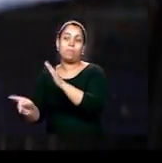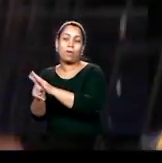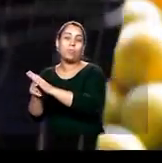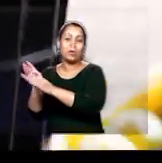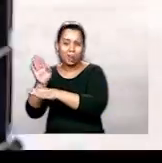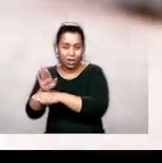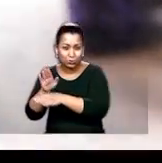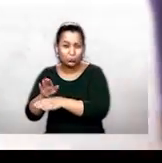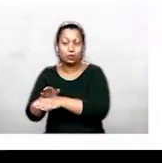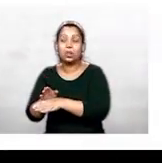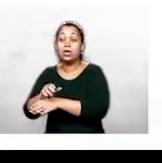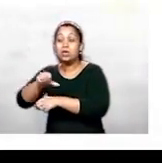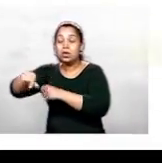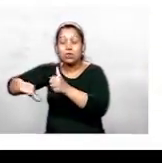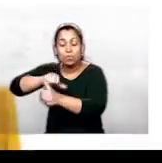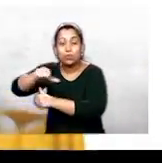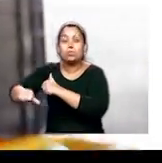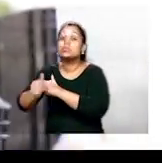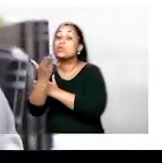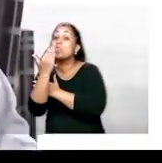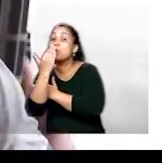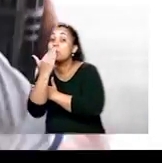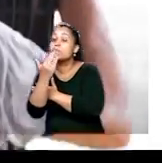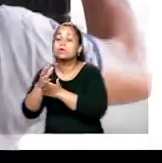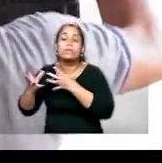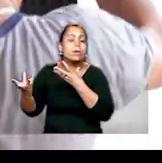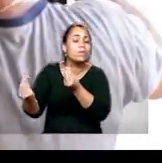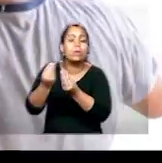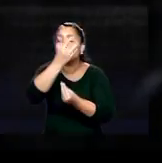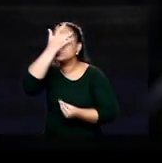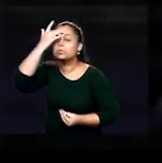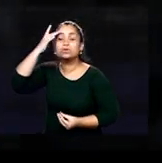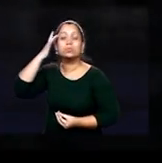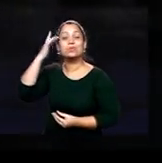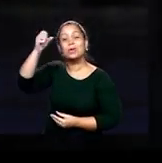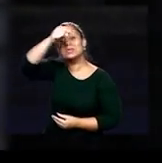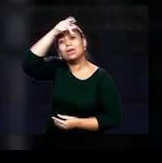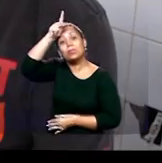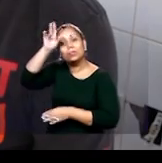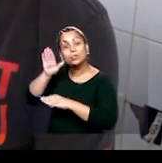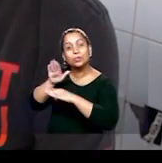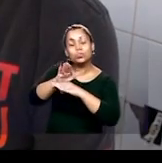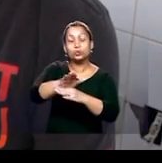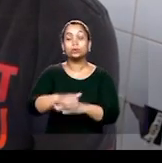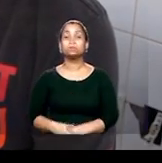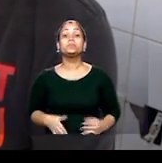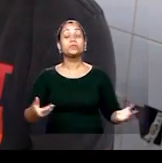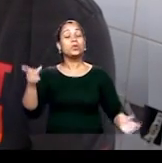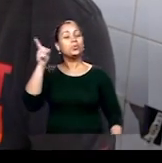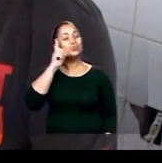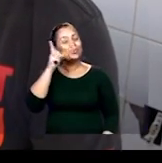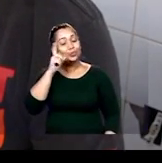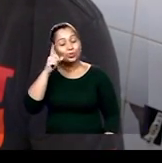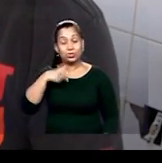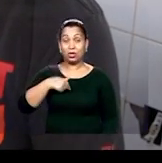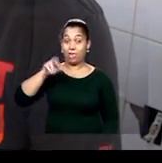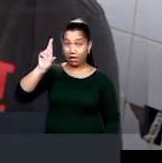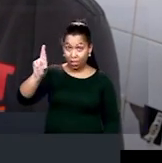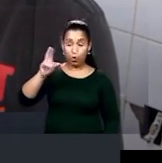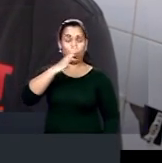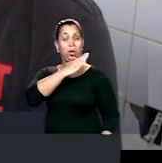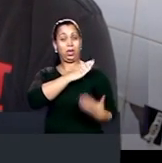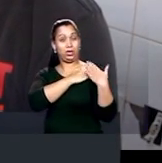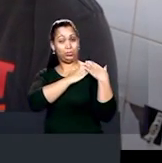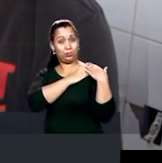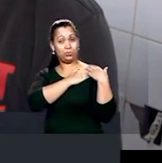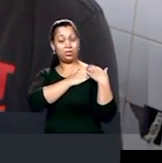tornam refeição para milhares de pessoas atendidas pela rede municipal. Todo dia eu que sou responsável